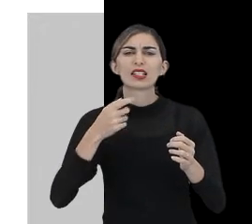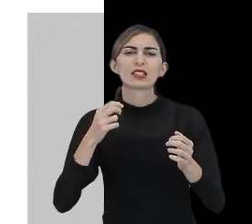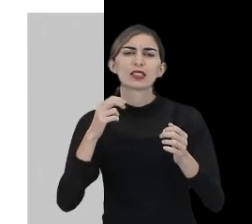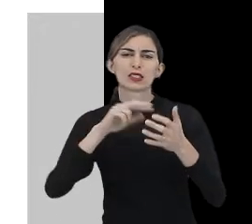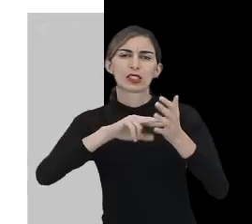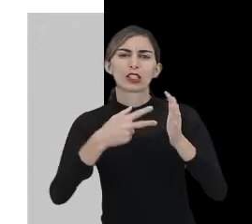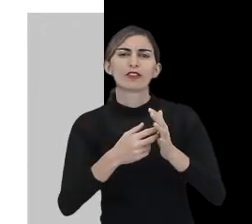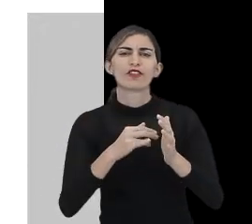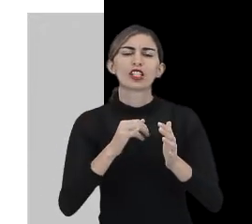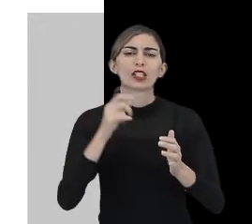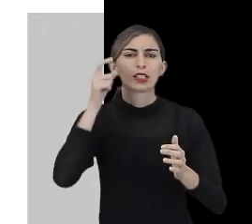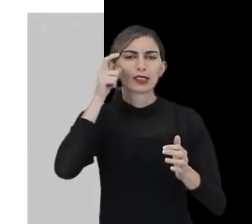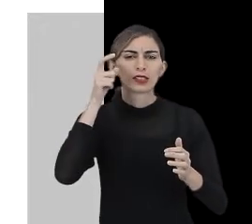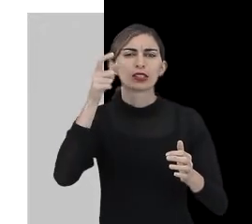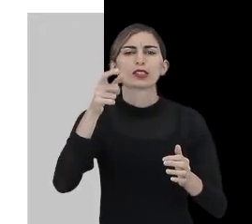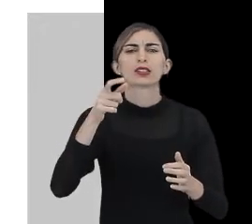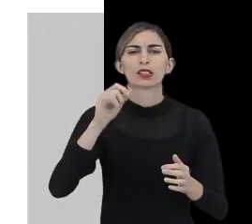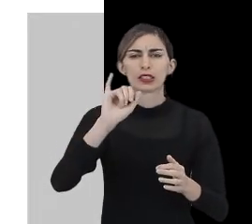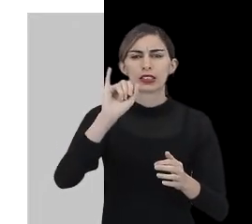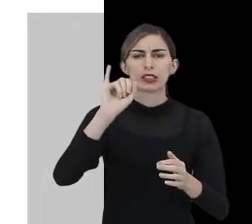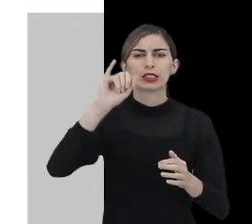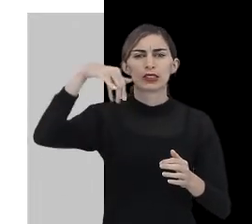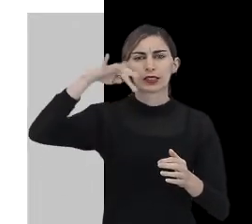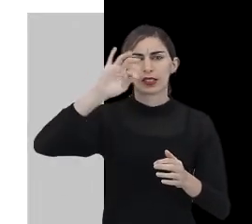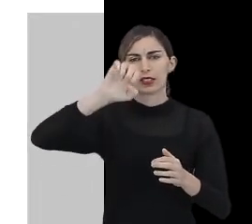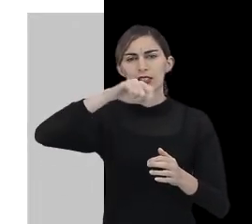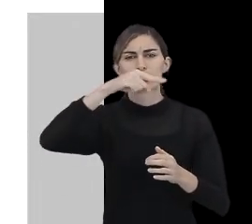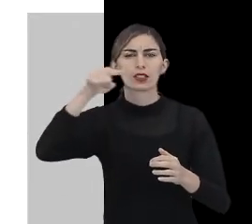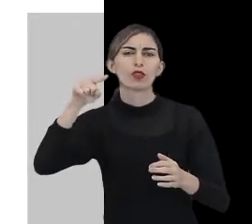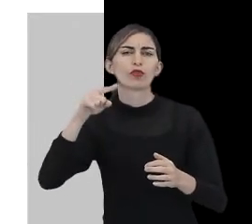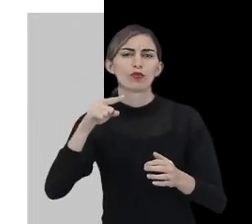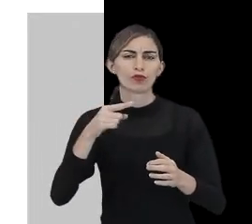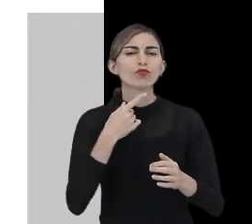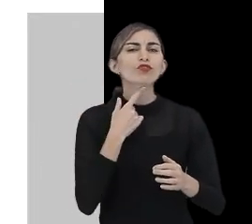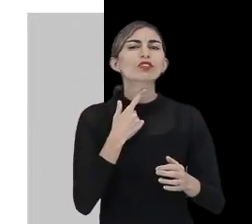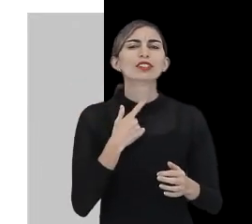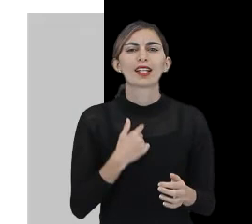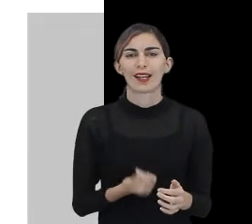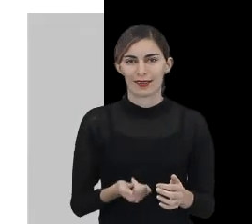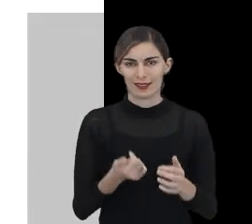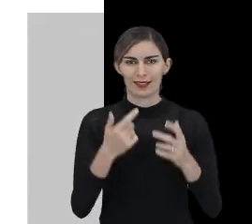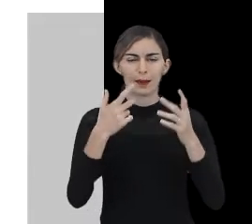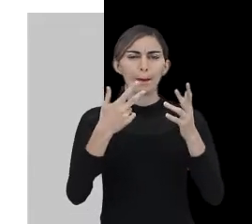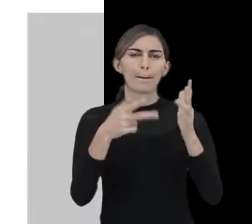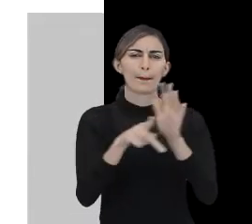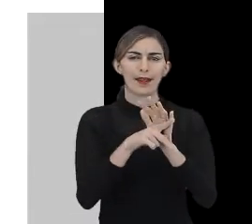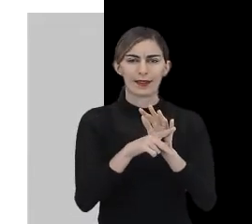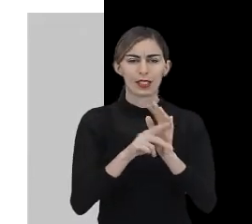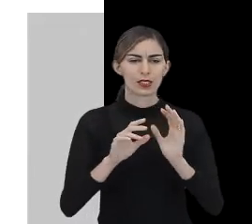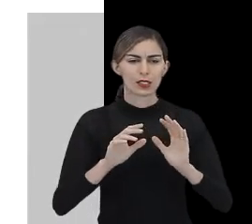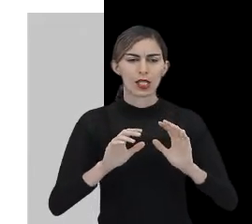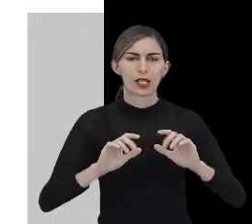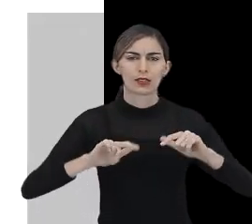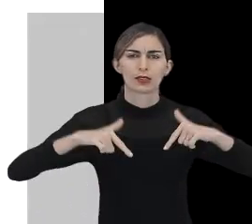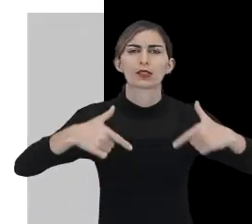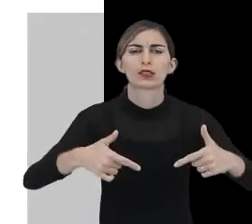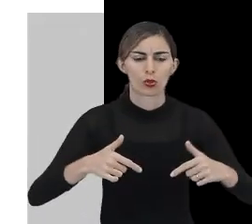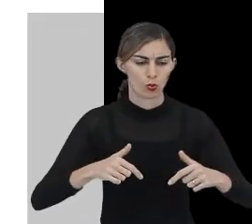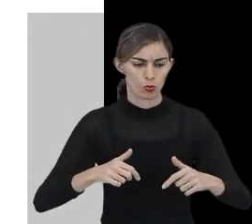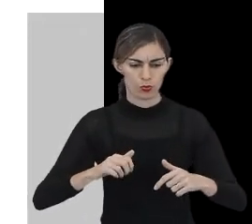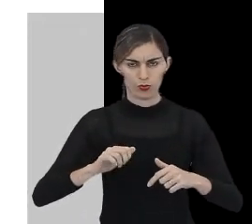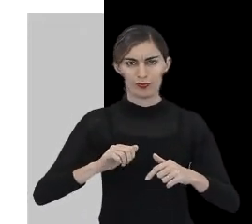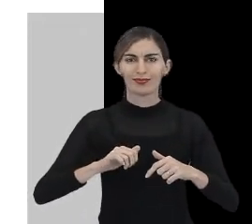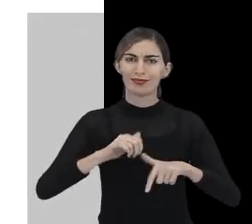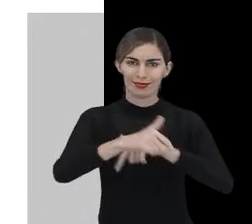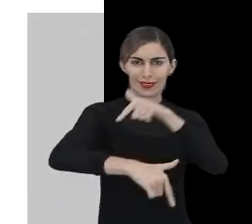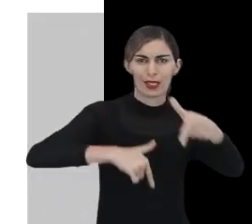significa intenção, certo? E o nome tem tudo a ver com a sua função. O Intent, a intenção, representa uma ação que